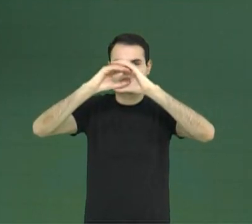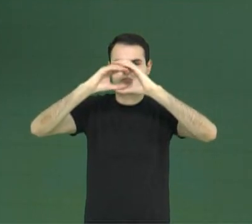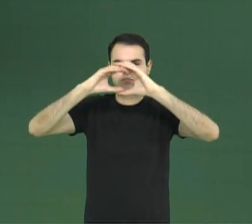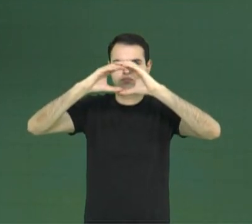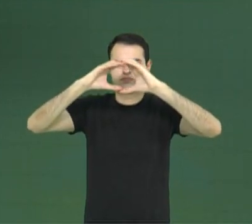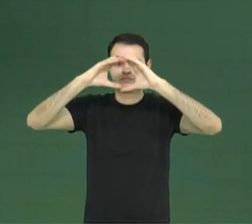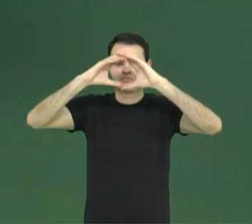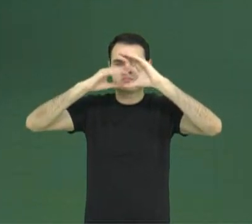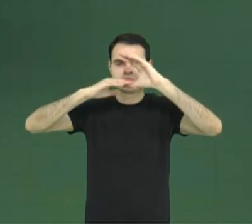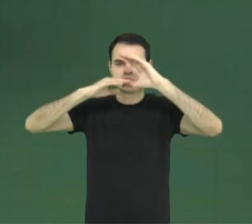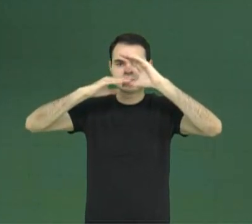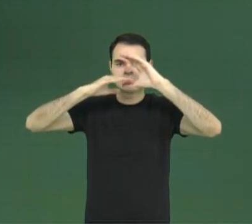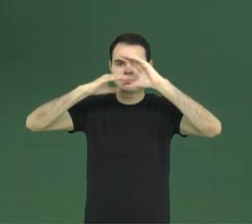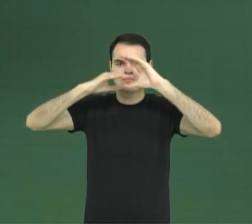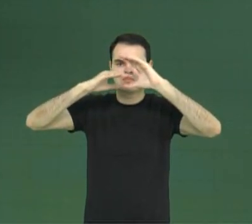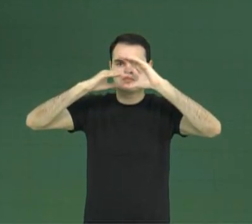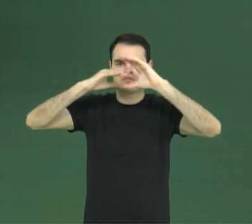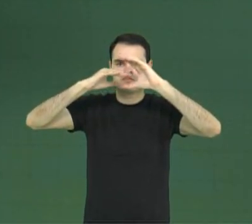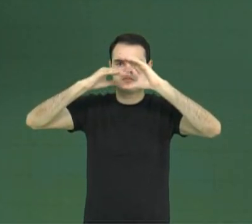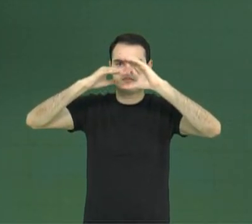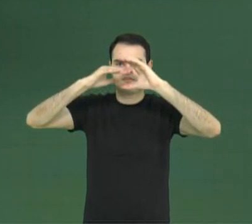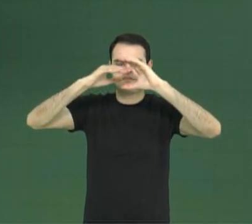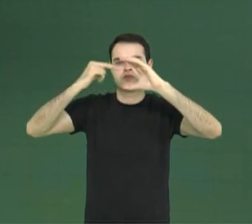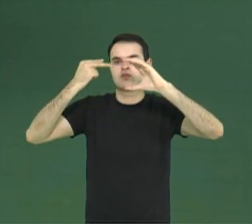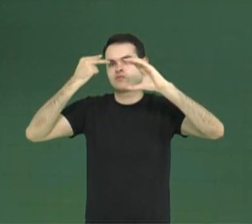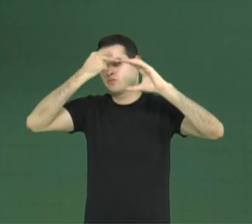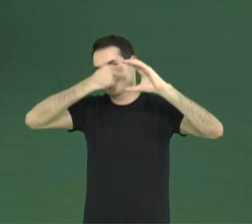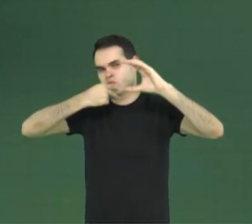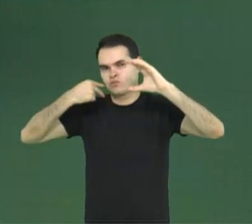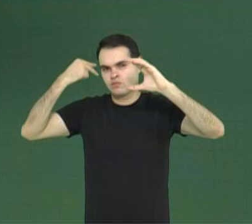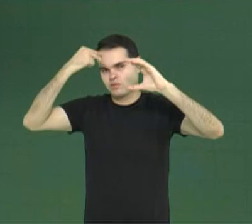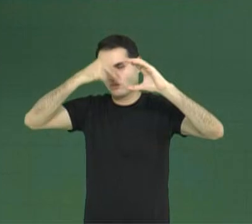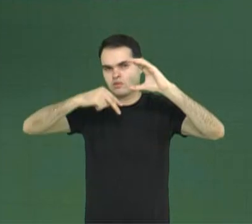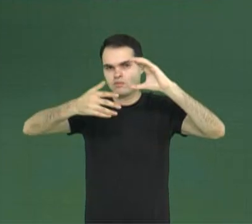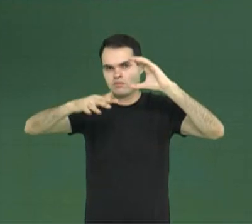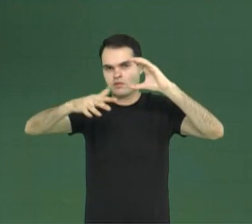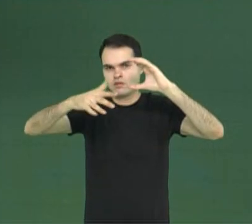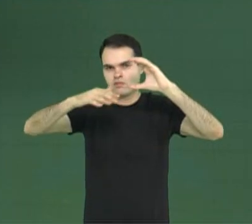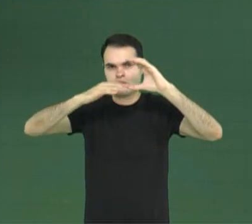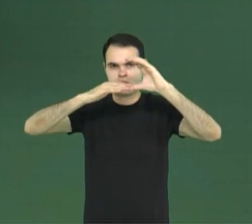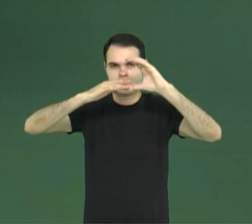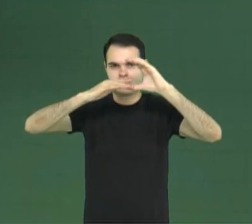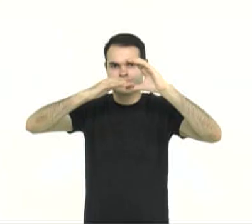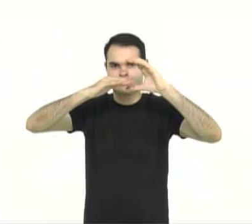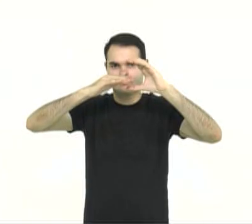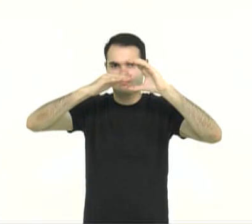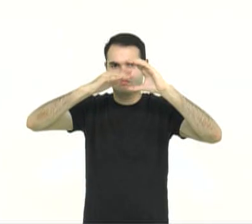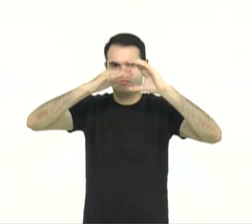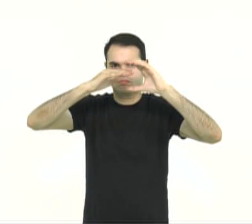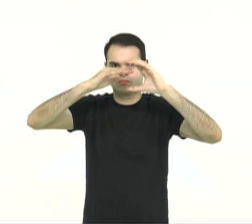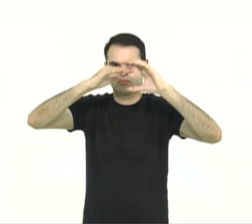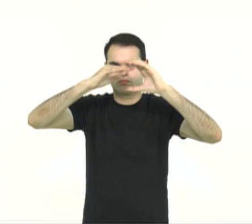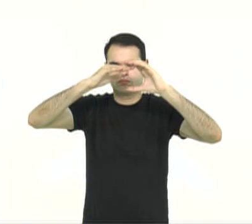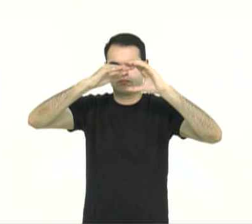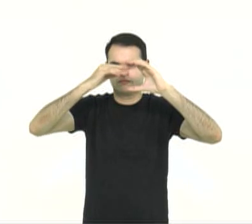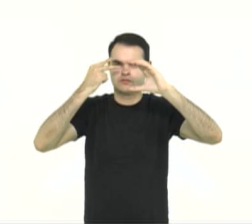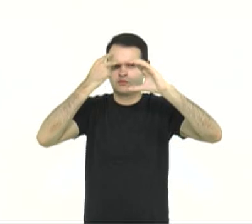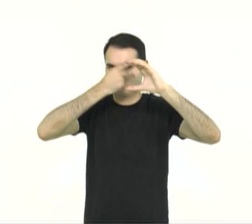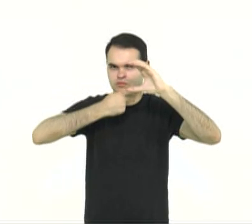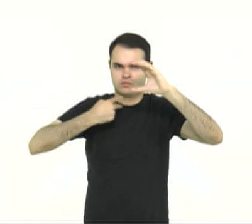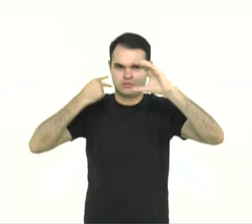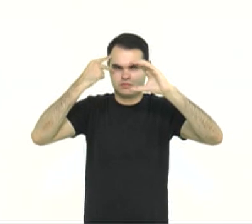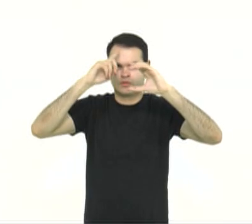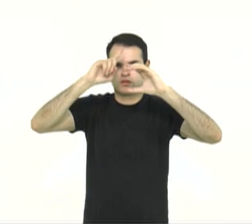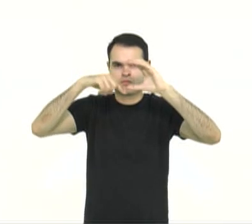vai ficar ali durante algumas horas, geralmente em torno de 2 horas, é o que dura em média o armazenamento na bexiga, tá? E depois